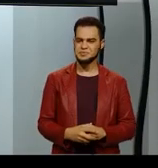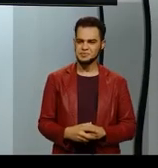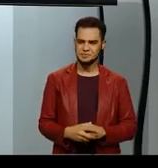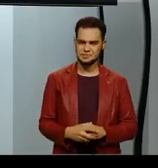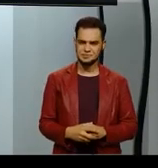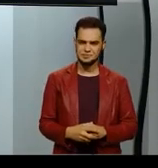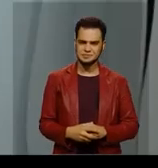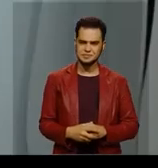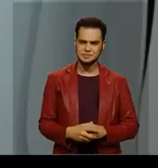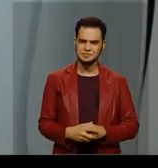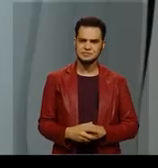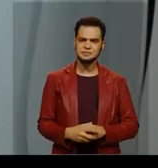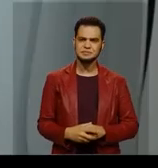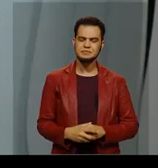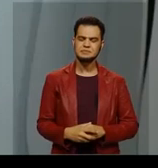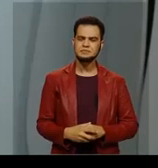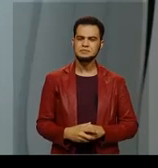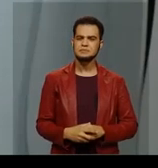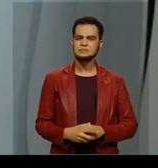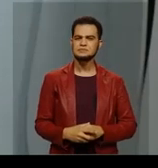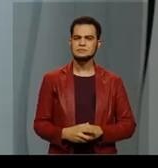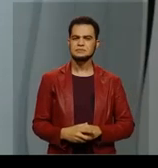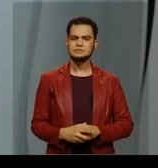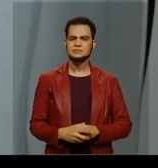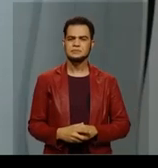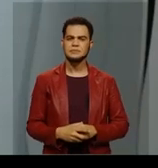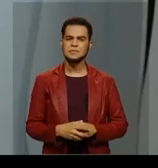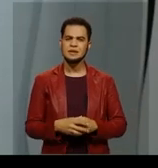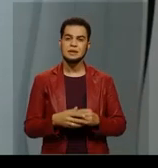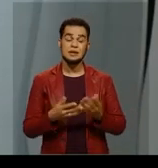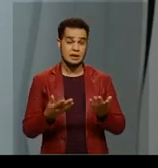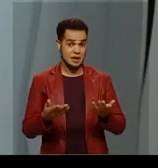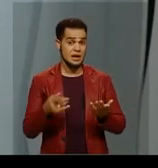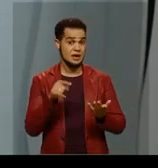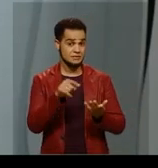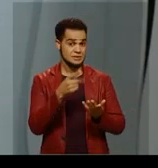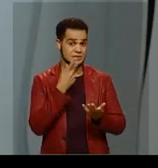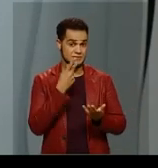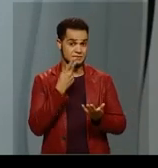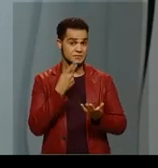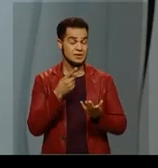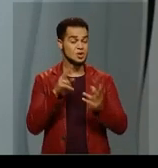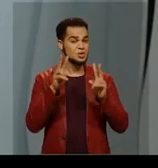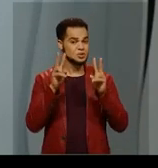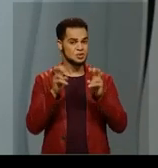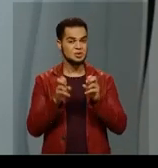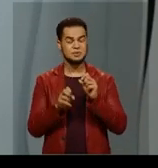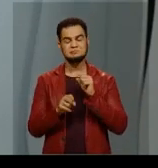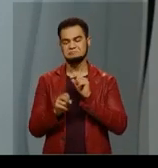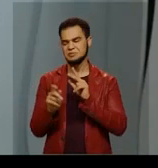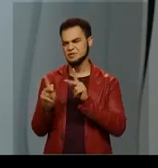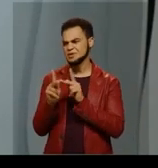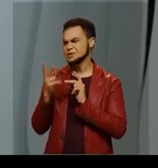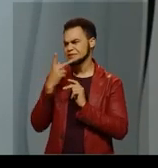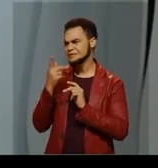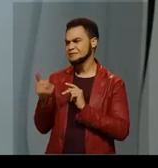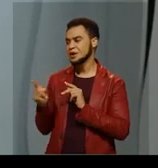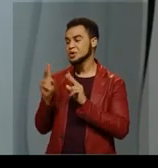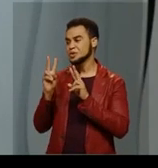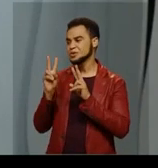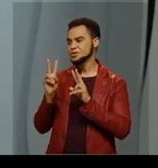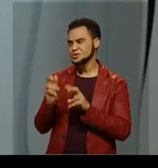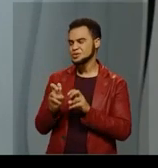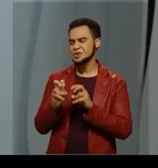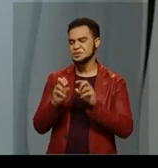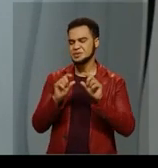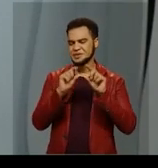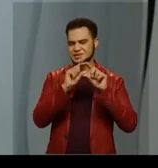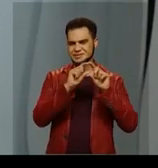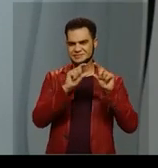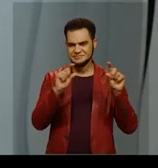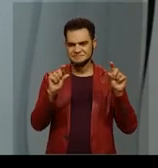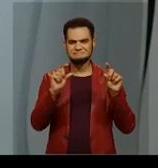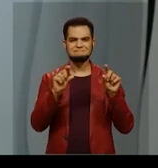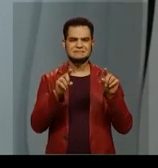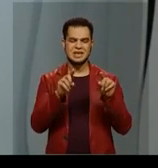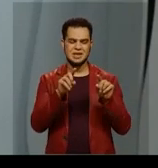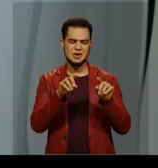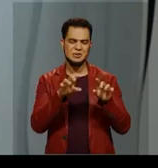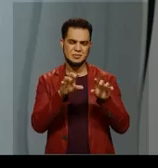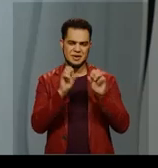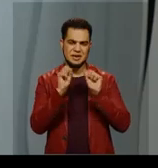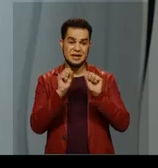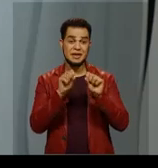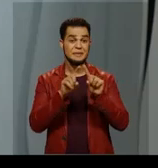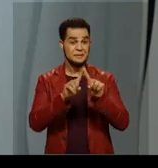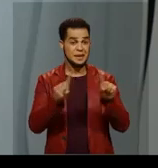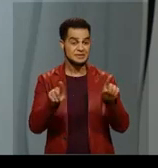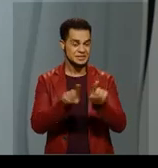que não só dessa tirinha que eu peguei no Enem, na aula que eu preparei, mas é muito comum a tirinha, o cartoon